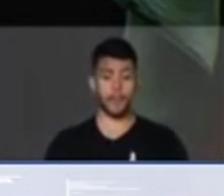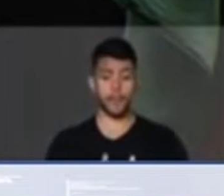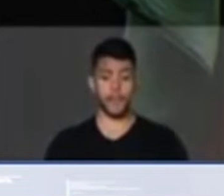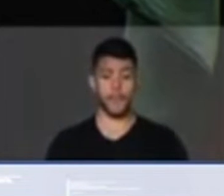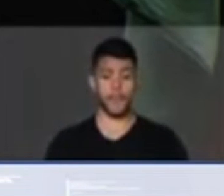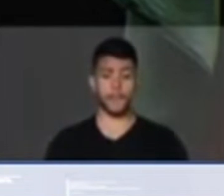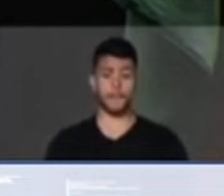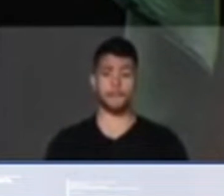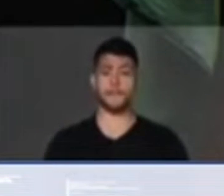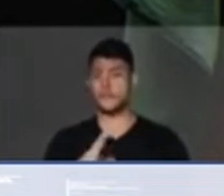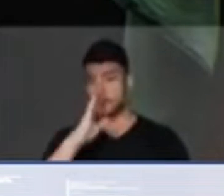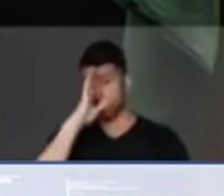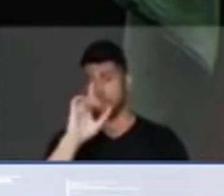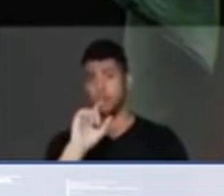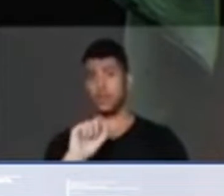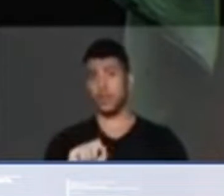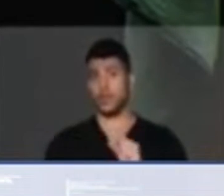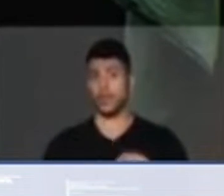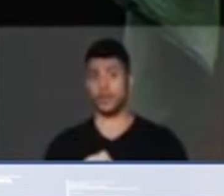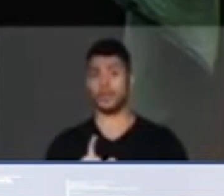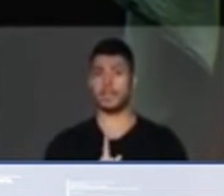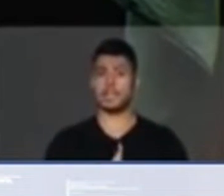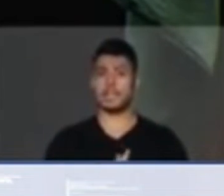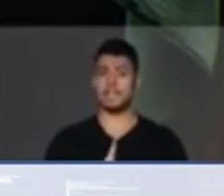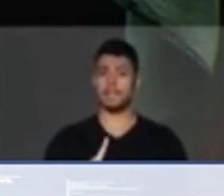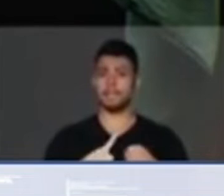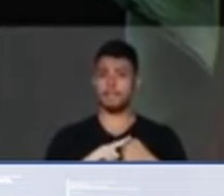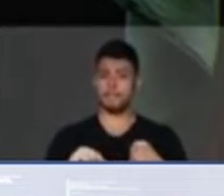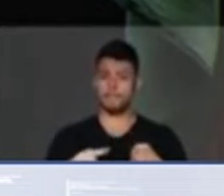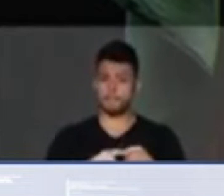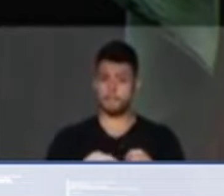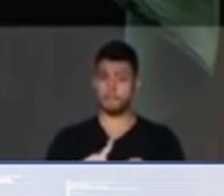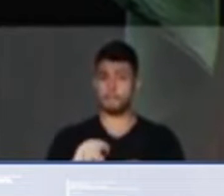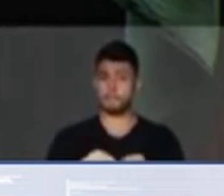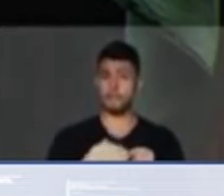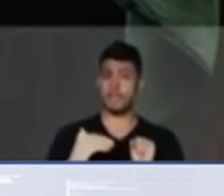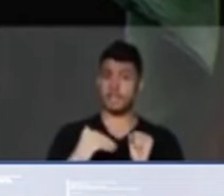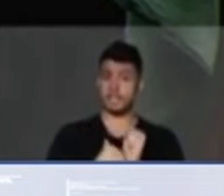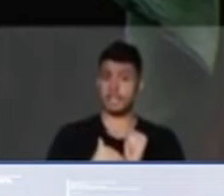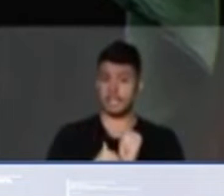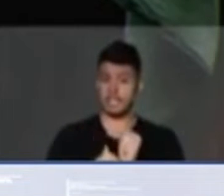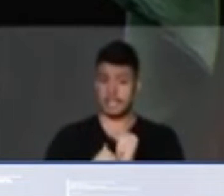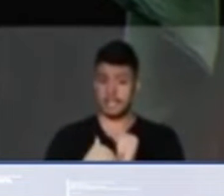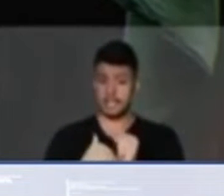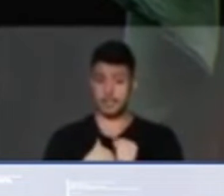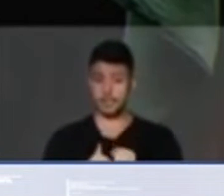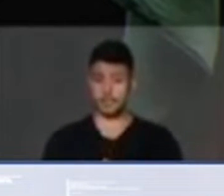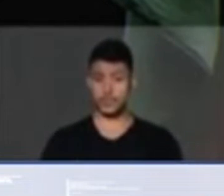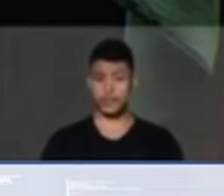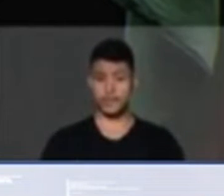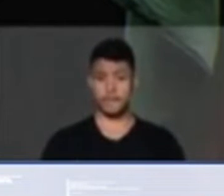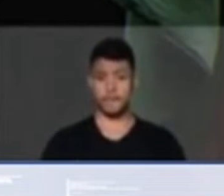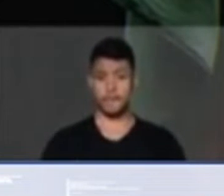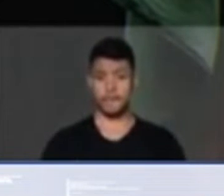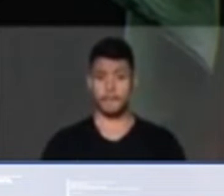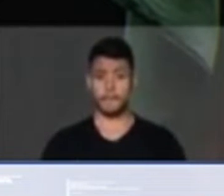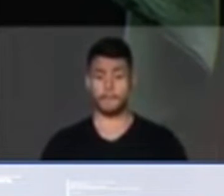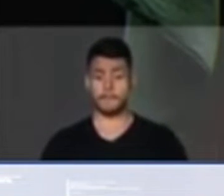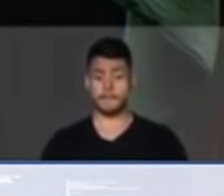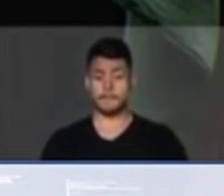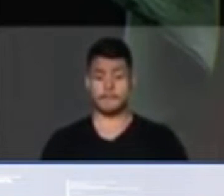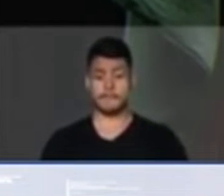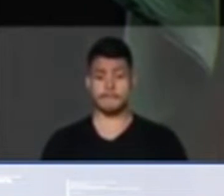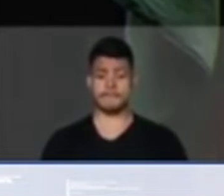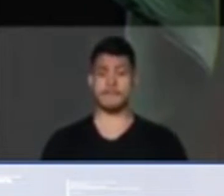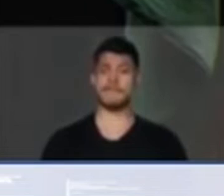não está aí, e está justamente numa cláusula, que era uma cláusula secreta, e, portanto, a ata ficou secreta também, que